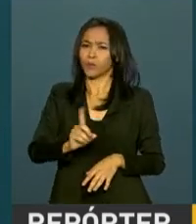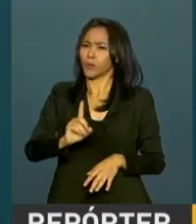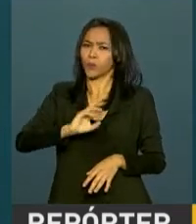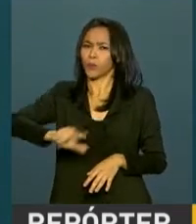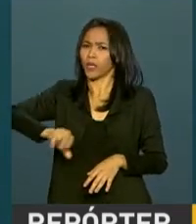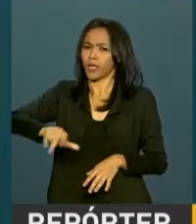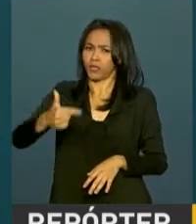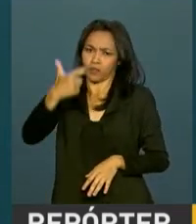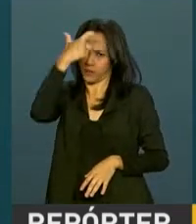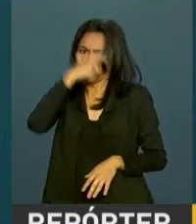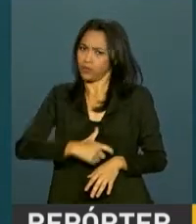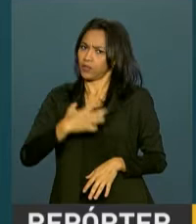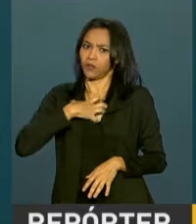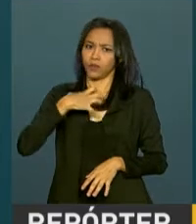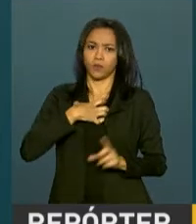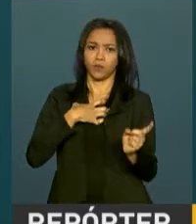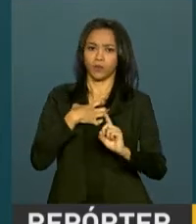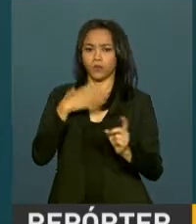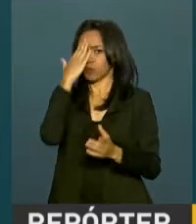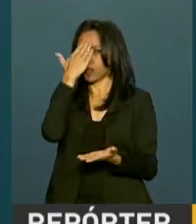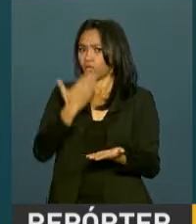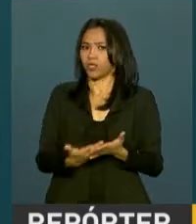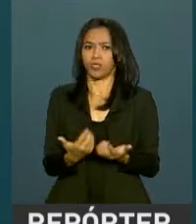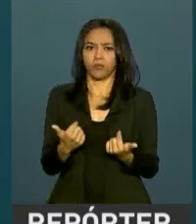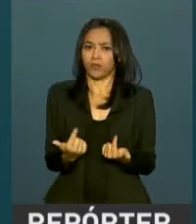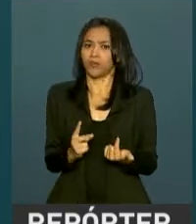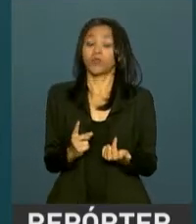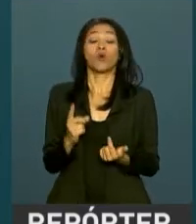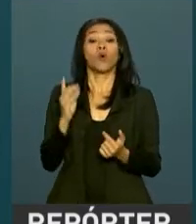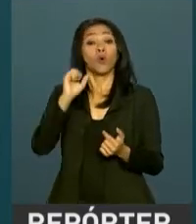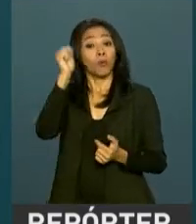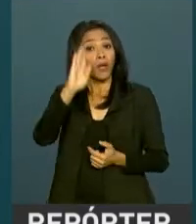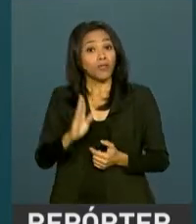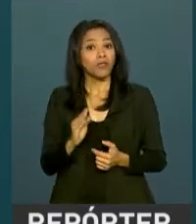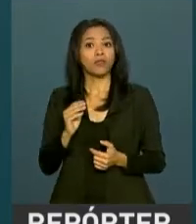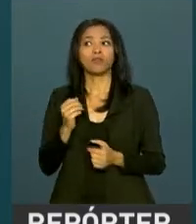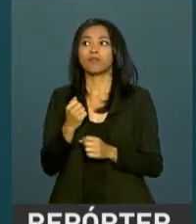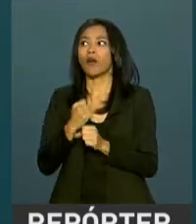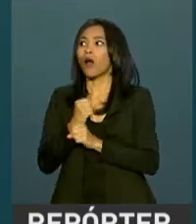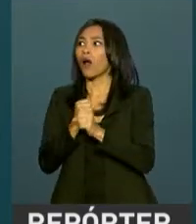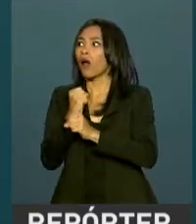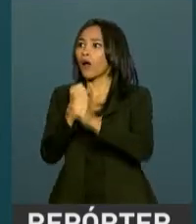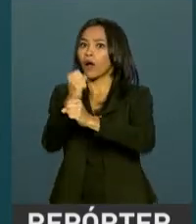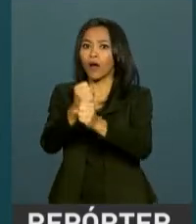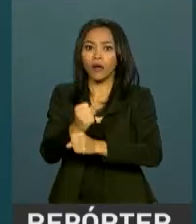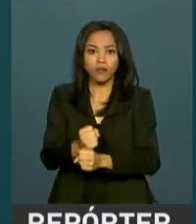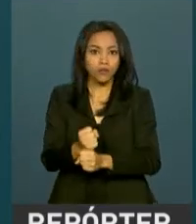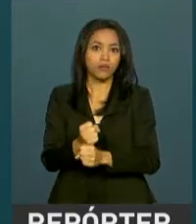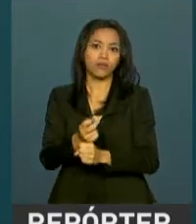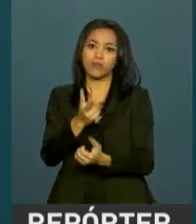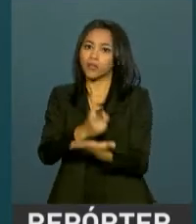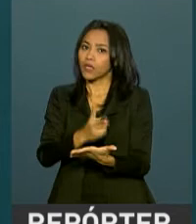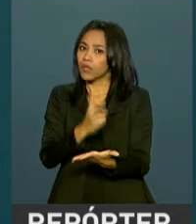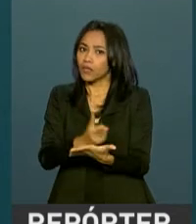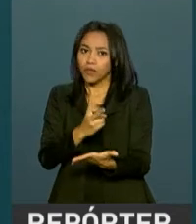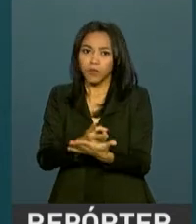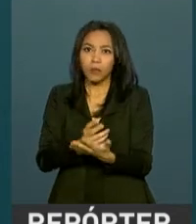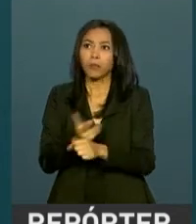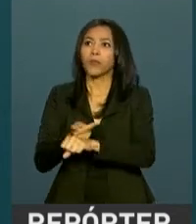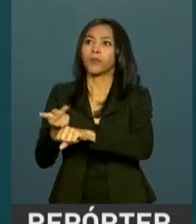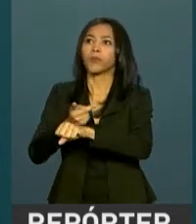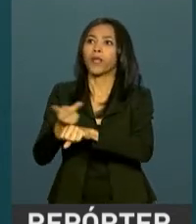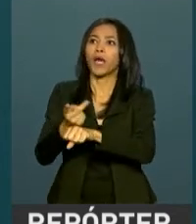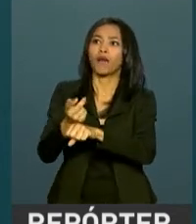acreditamos nisso o brasil durante décadas repete a mesma prática de buscar o controle de